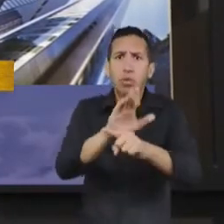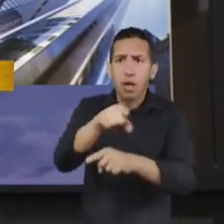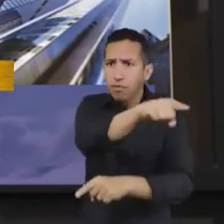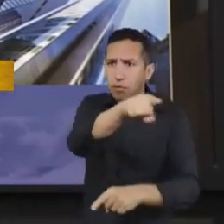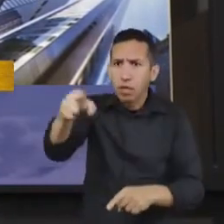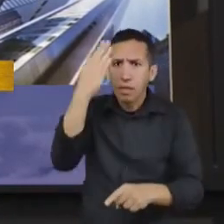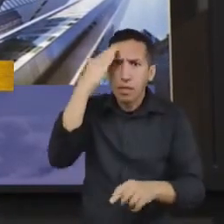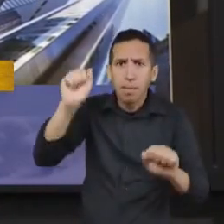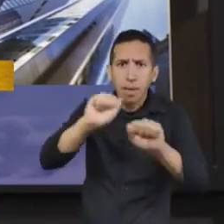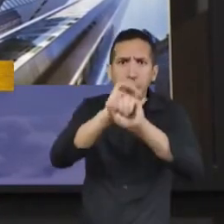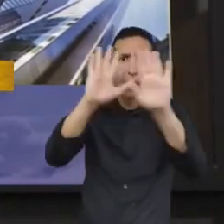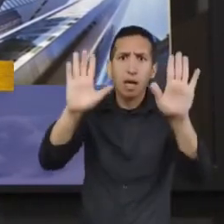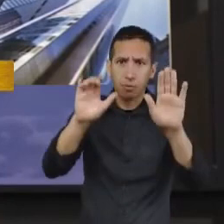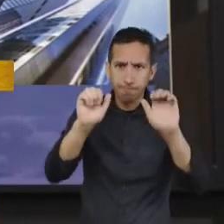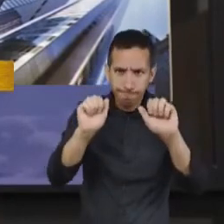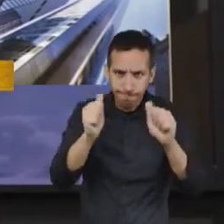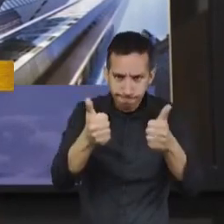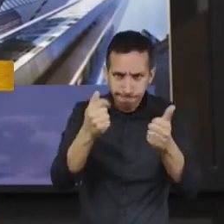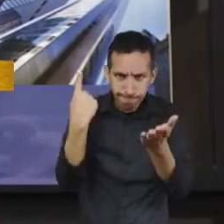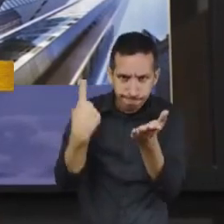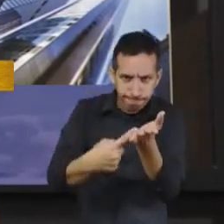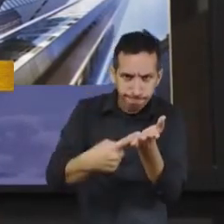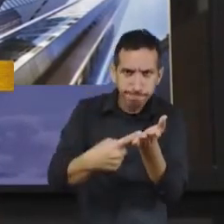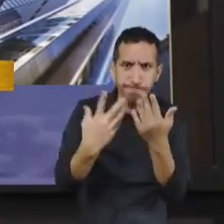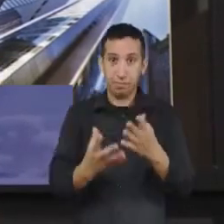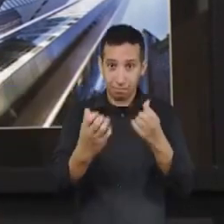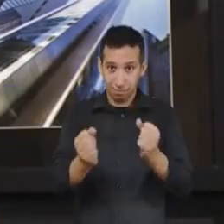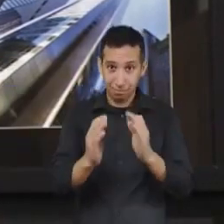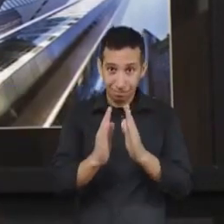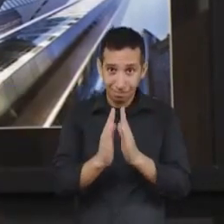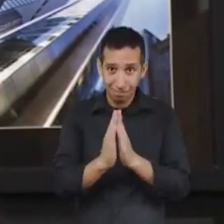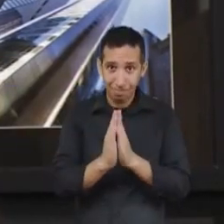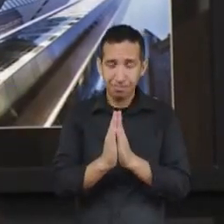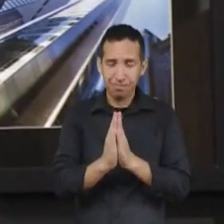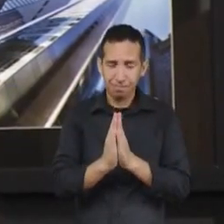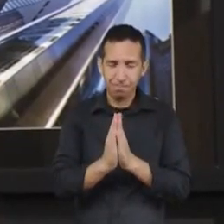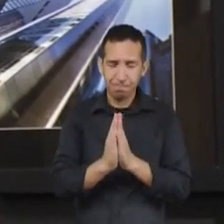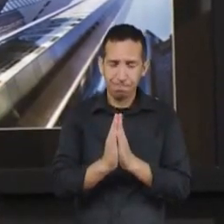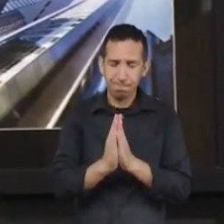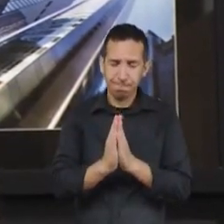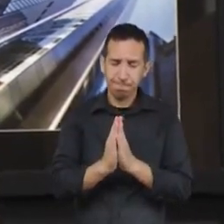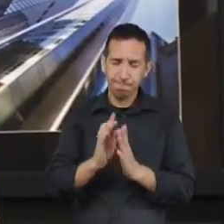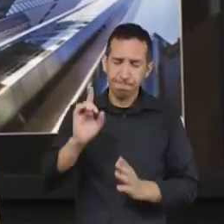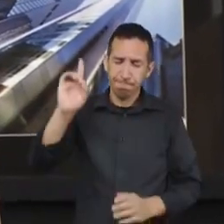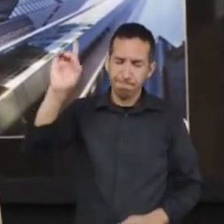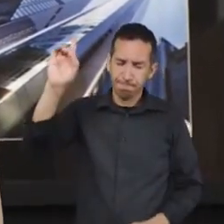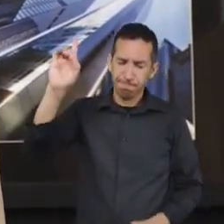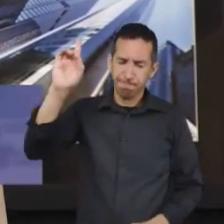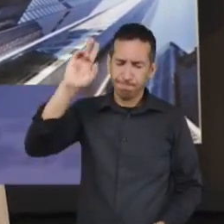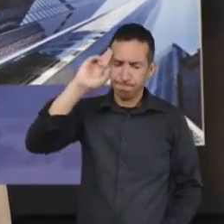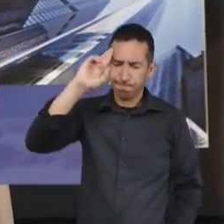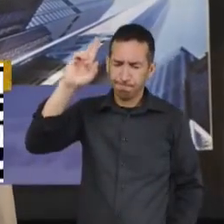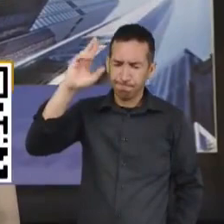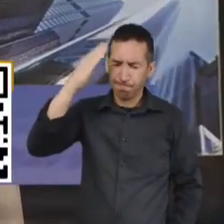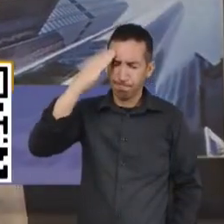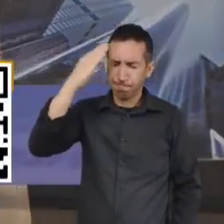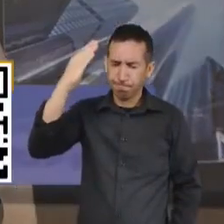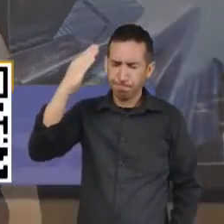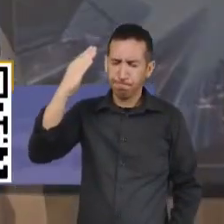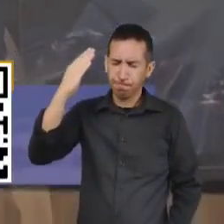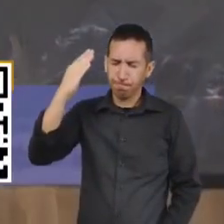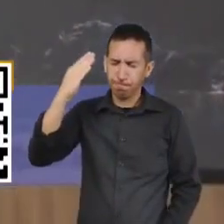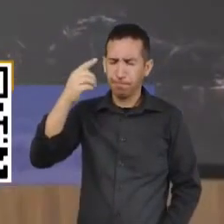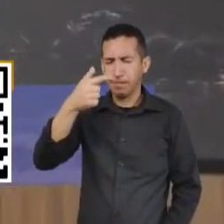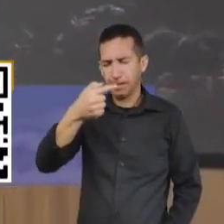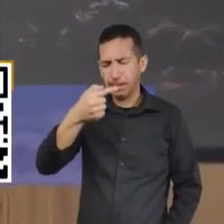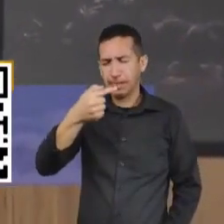ajudar você a entender melhor esse assunto Tá combinado vamos agora Orar Senhor nosso Deus obrigado